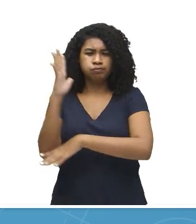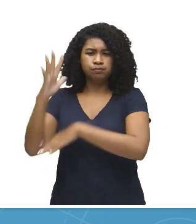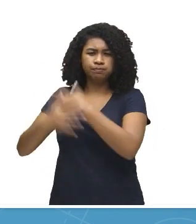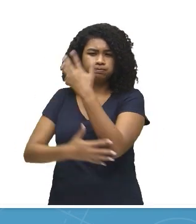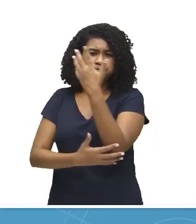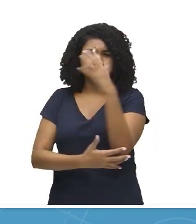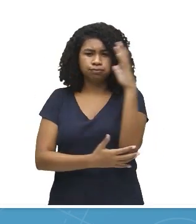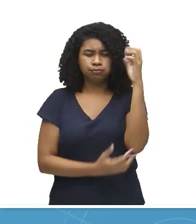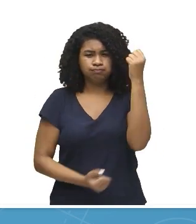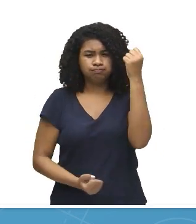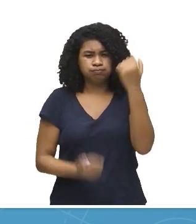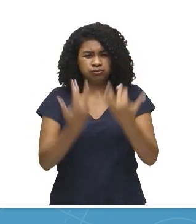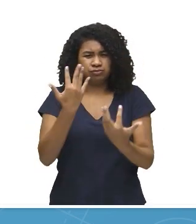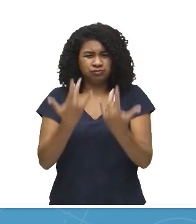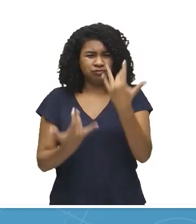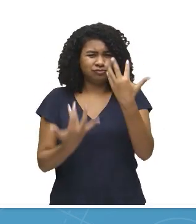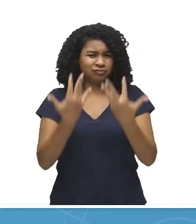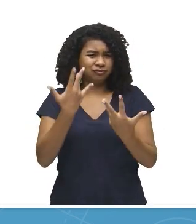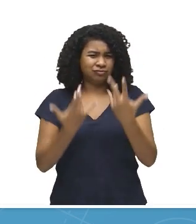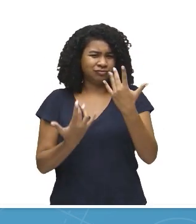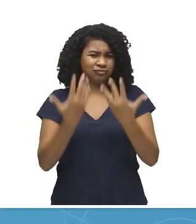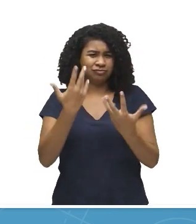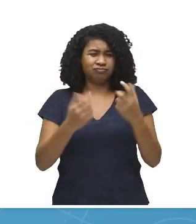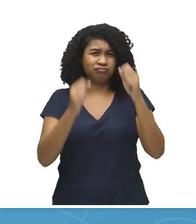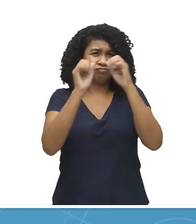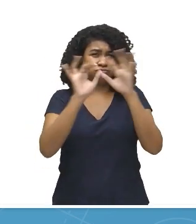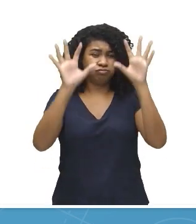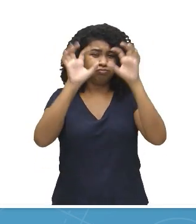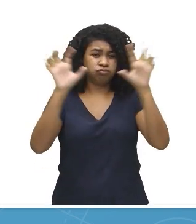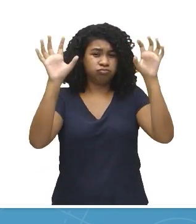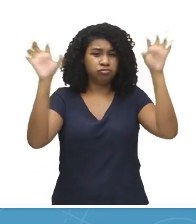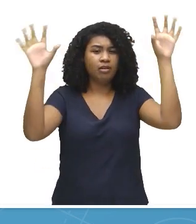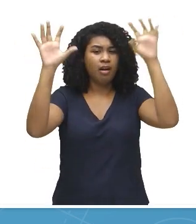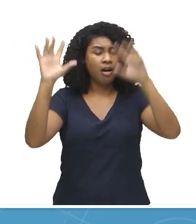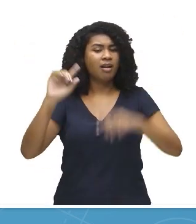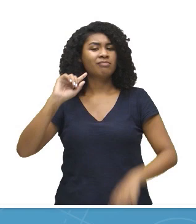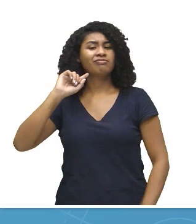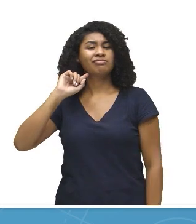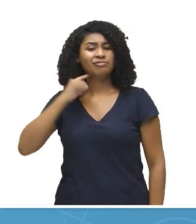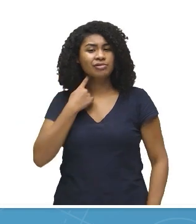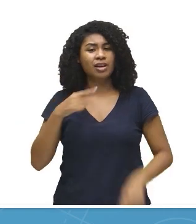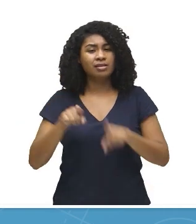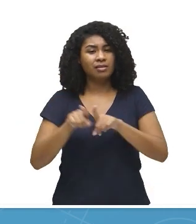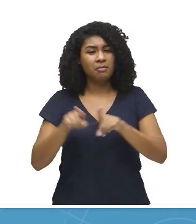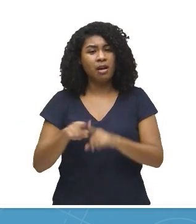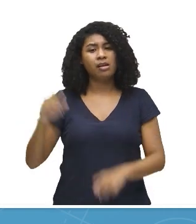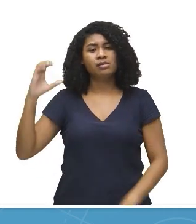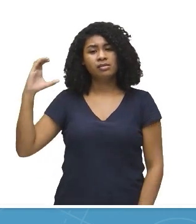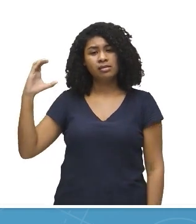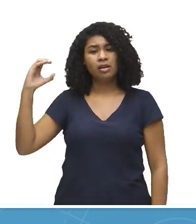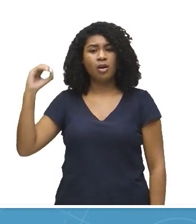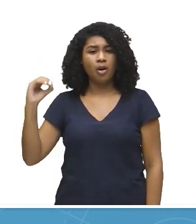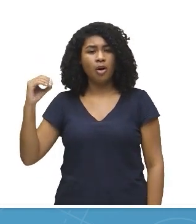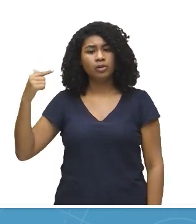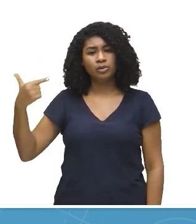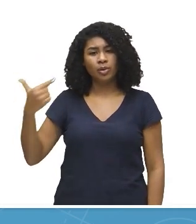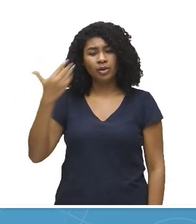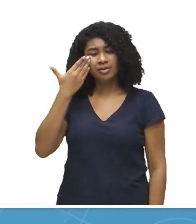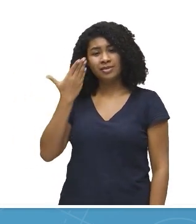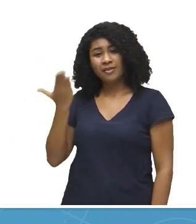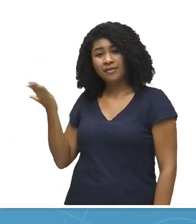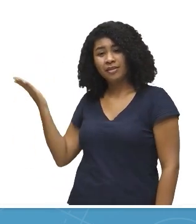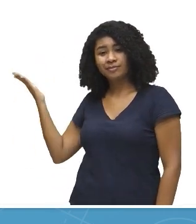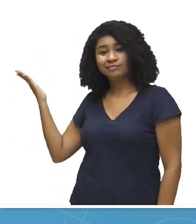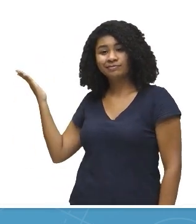outro fator que acaba emitindo gás carbônico para a atmosfera através das queimadas, que na imagem acima a gente tem,